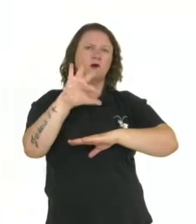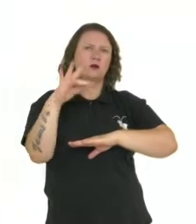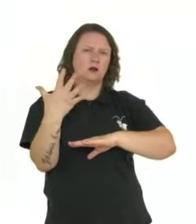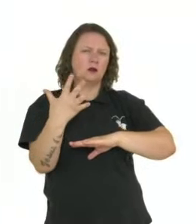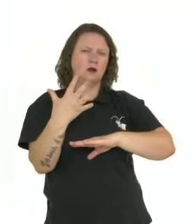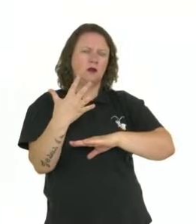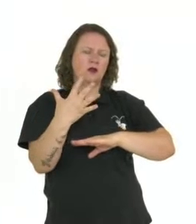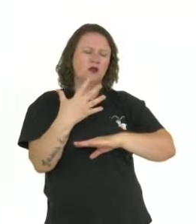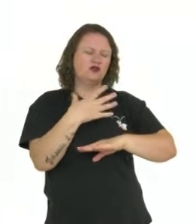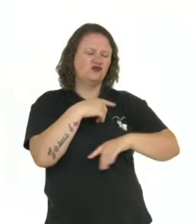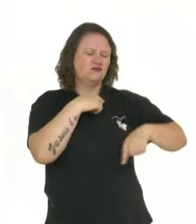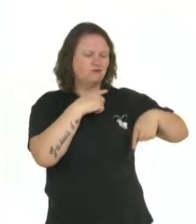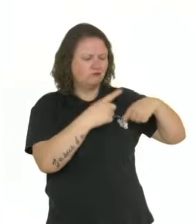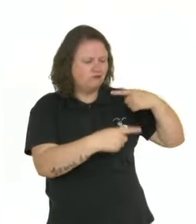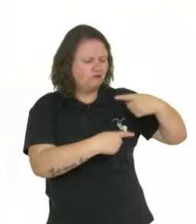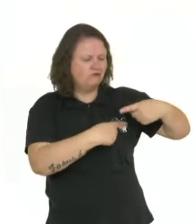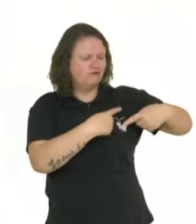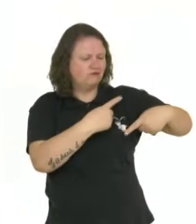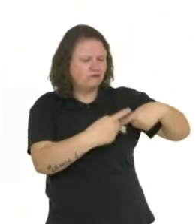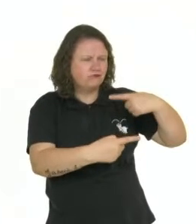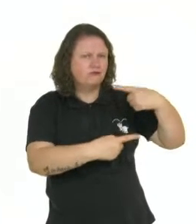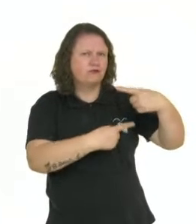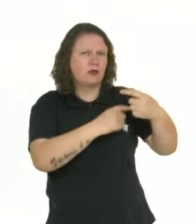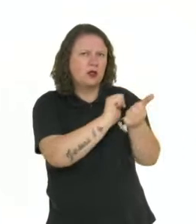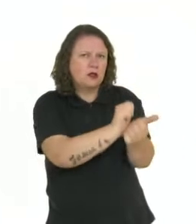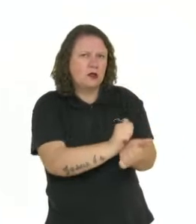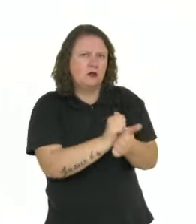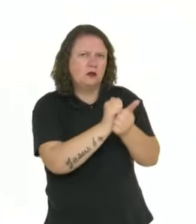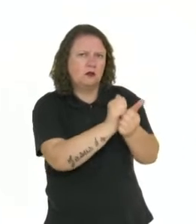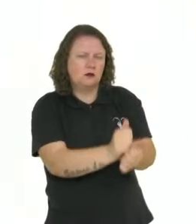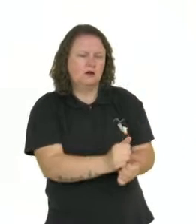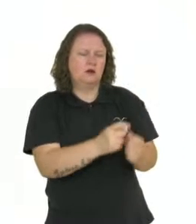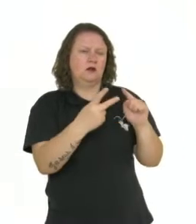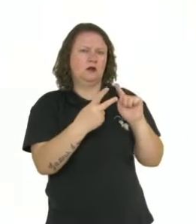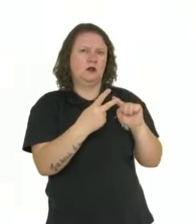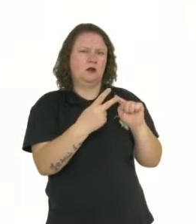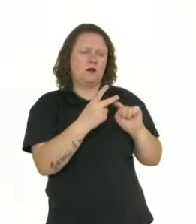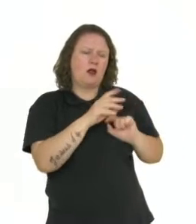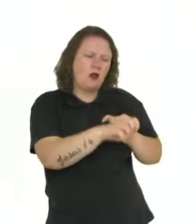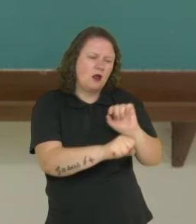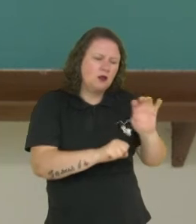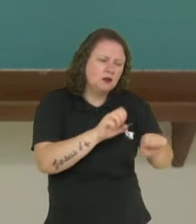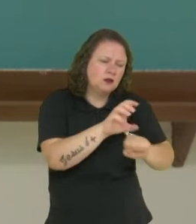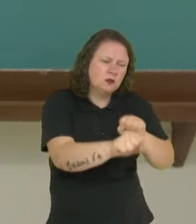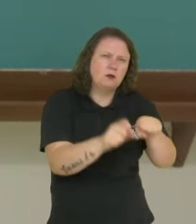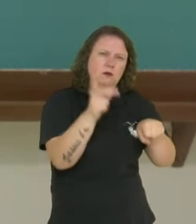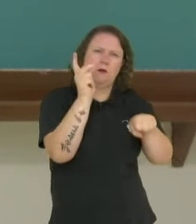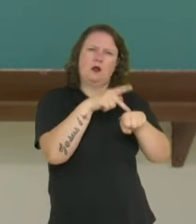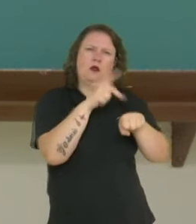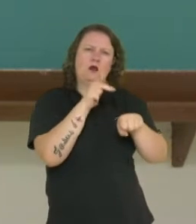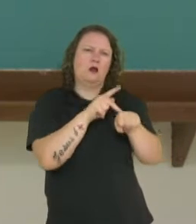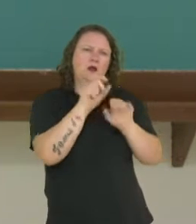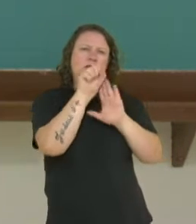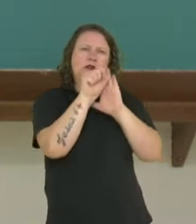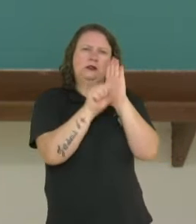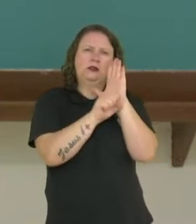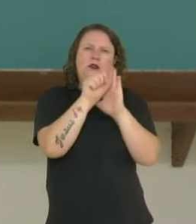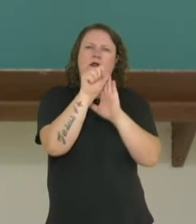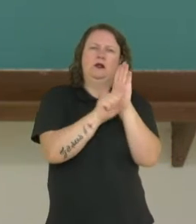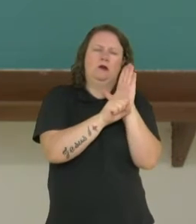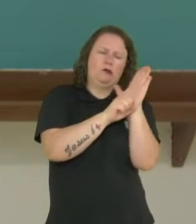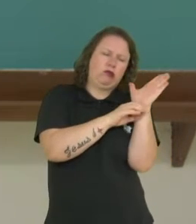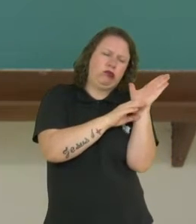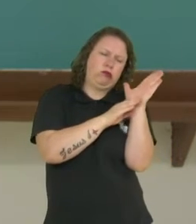herança de exploração dos recursos minerais, né, do continente africano, durante muitos séculos, inclusive, fez